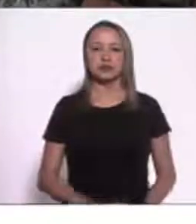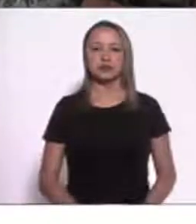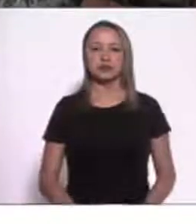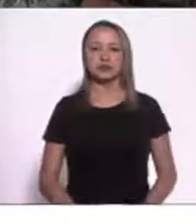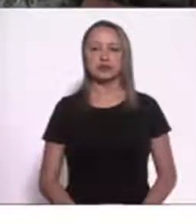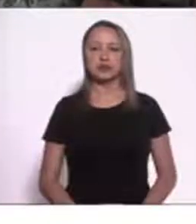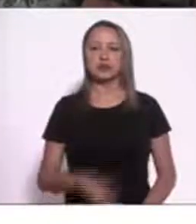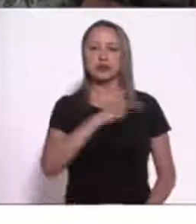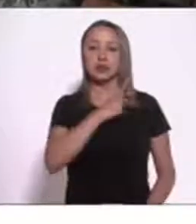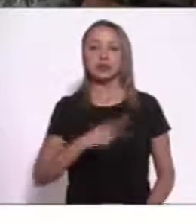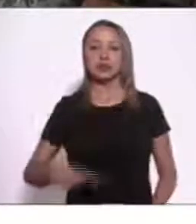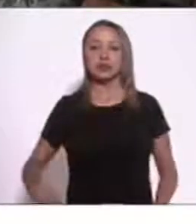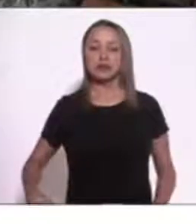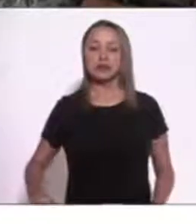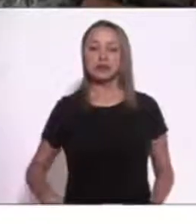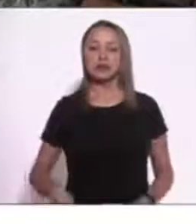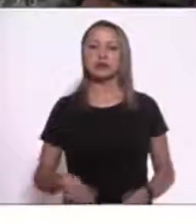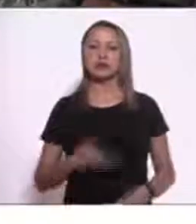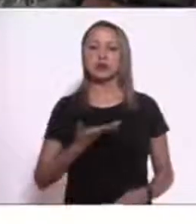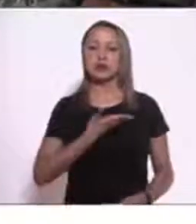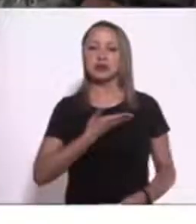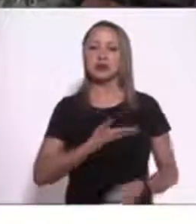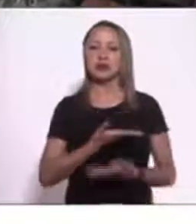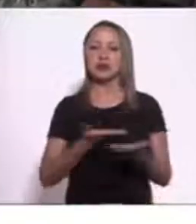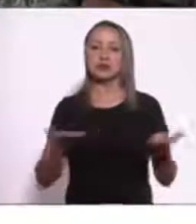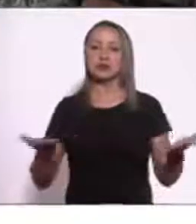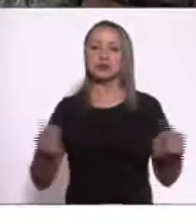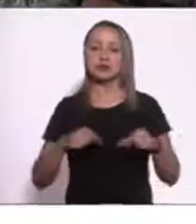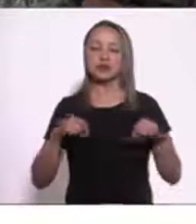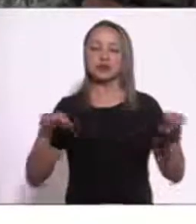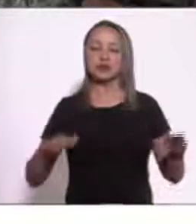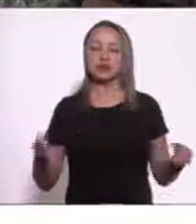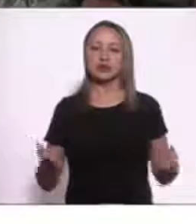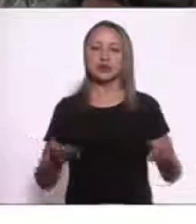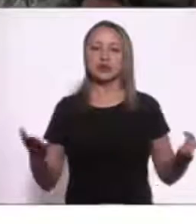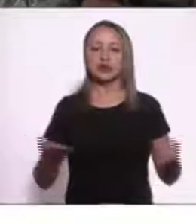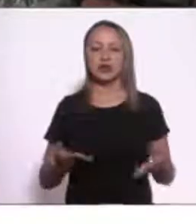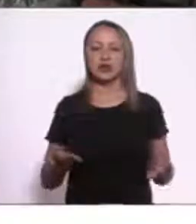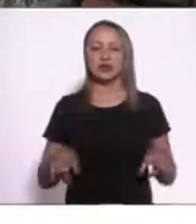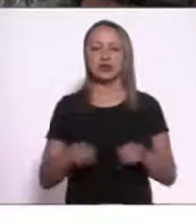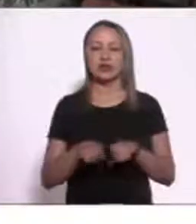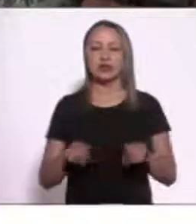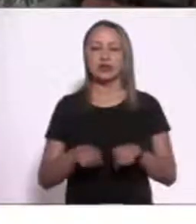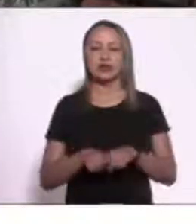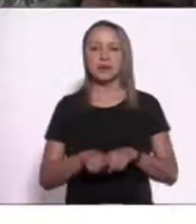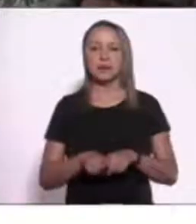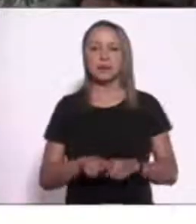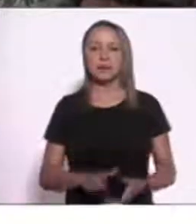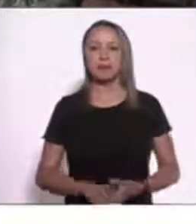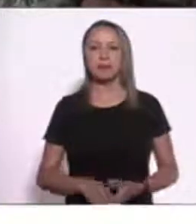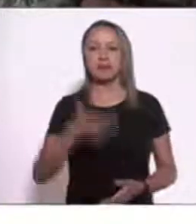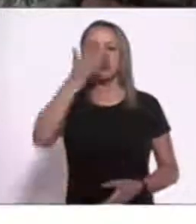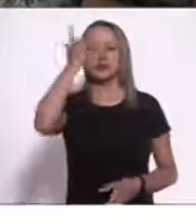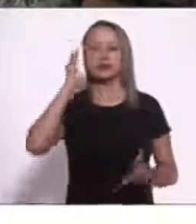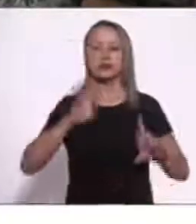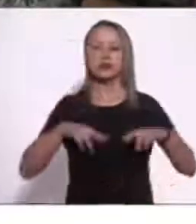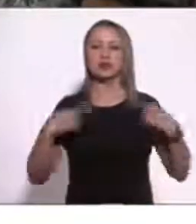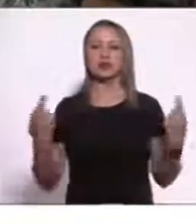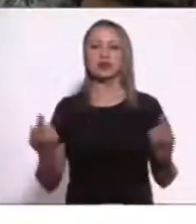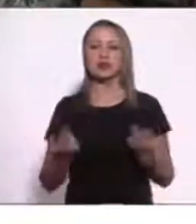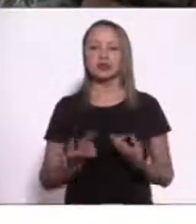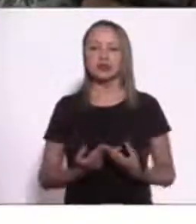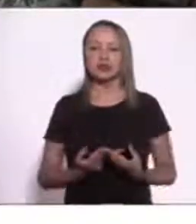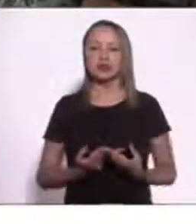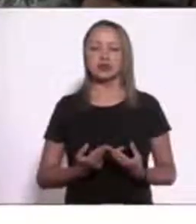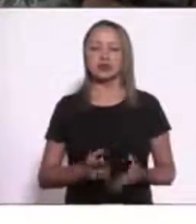Excelentíssimo senhor presidente, caros colegas aqui presentes e também alguns em reuniões